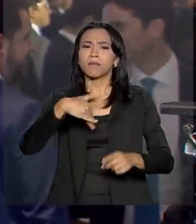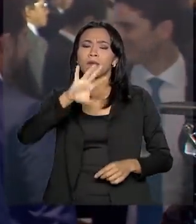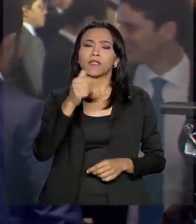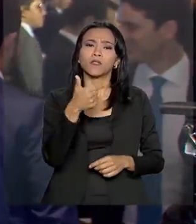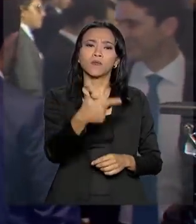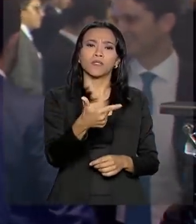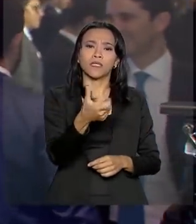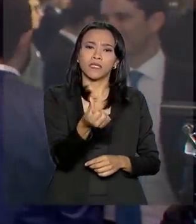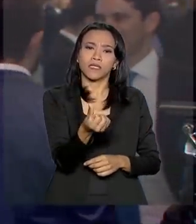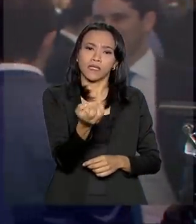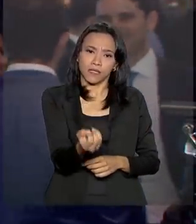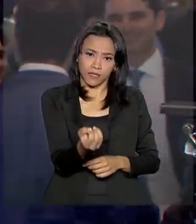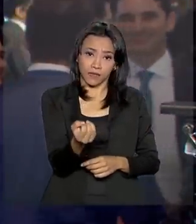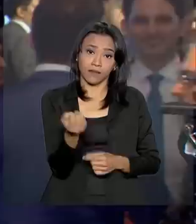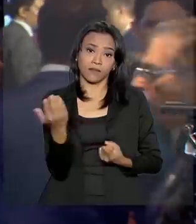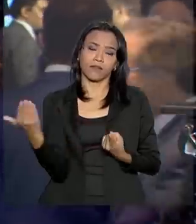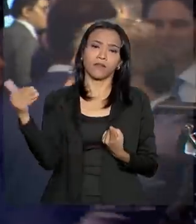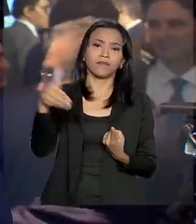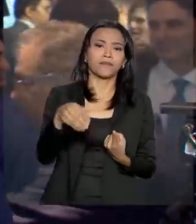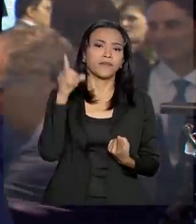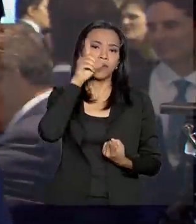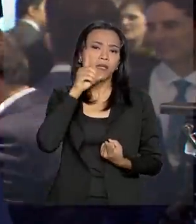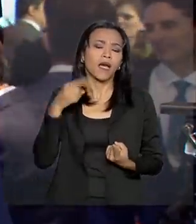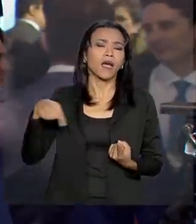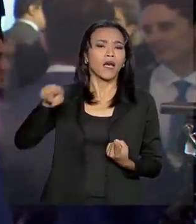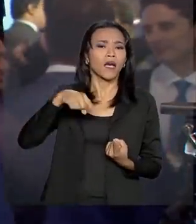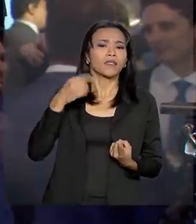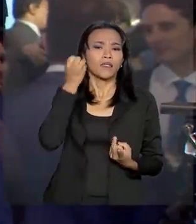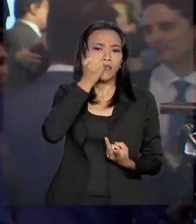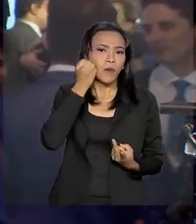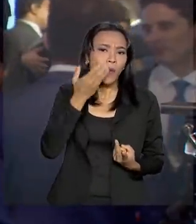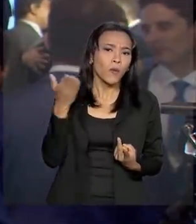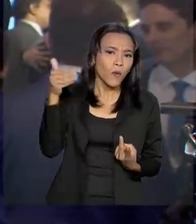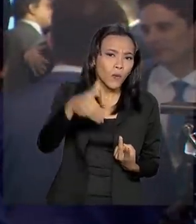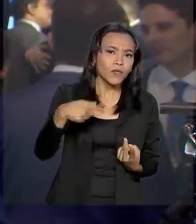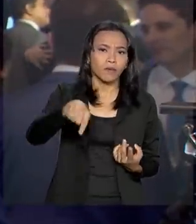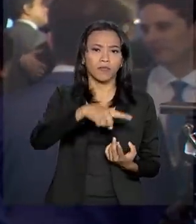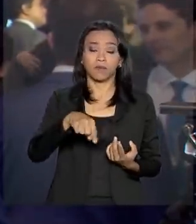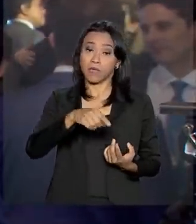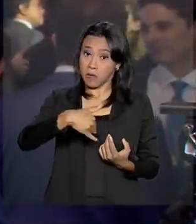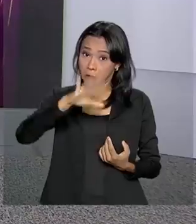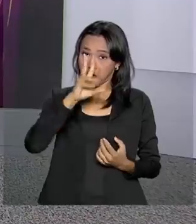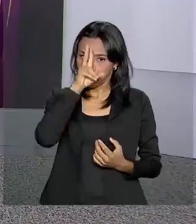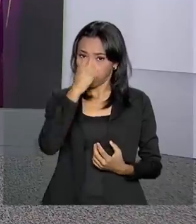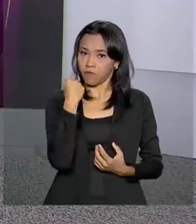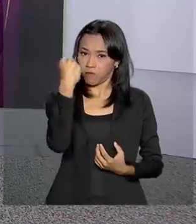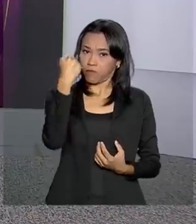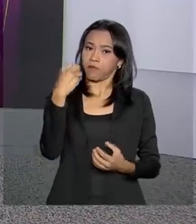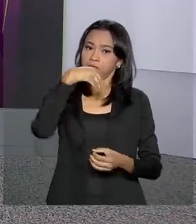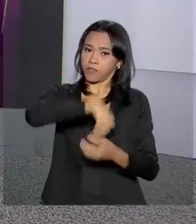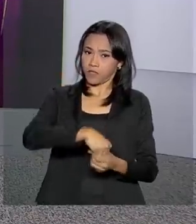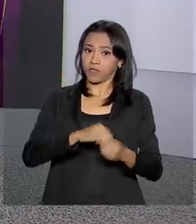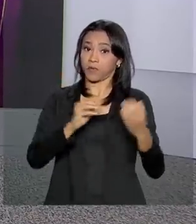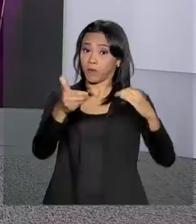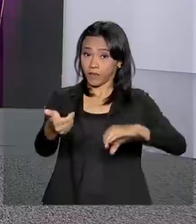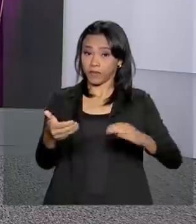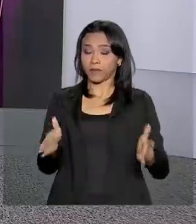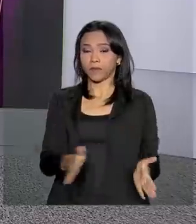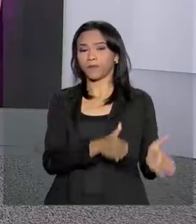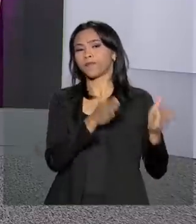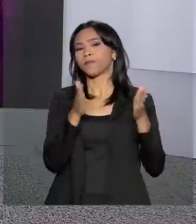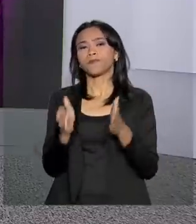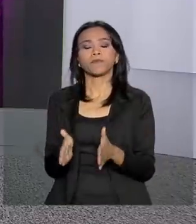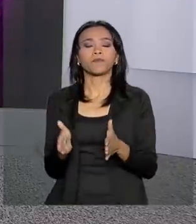integrantes, entre deputados e senadores, sendo uma das mais atuantes no Congresso Nacional. A nova Previdência